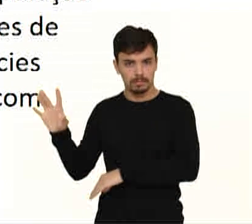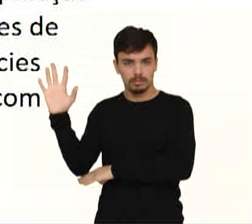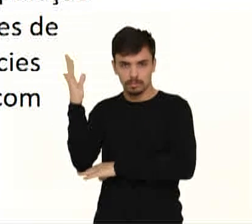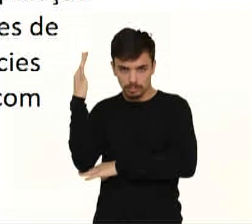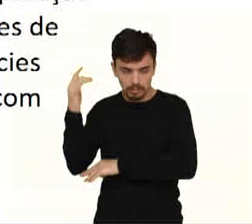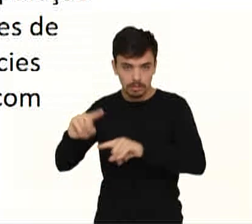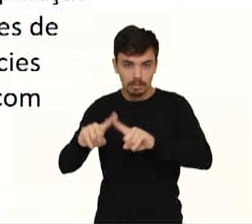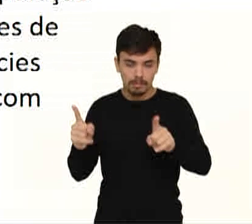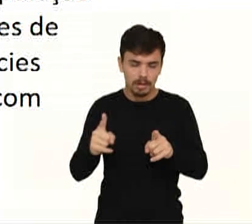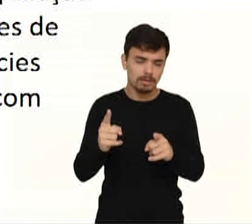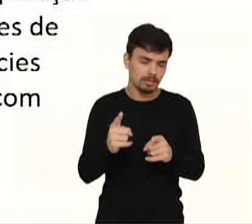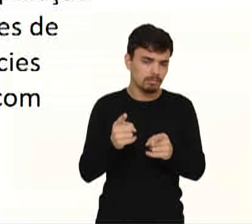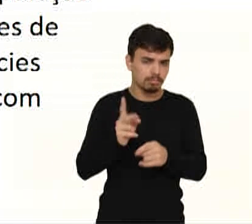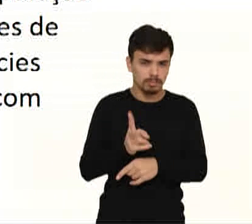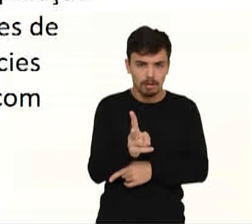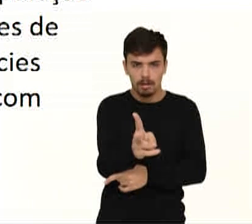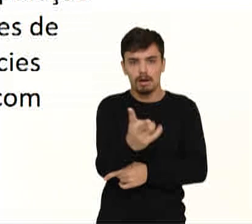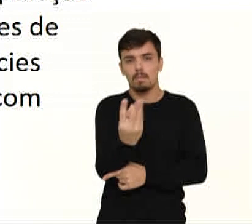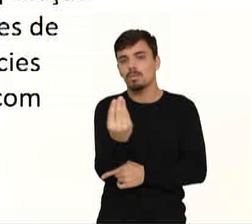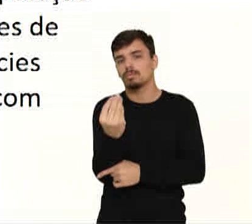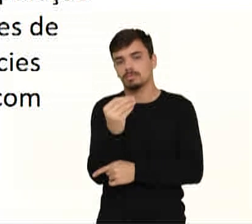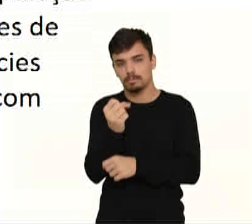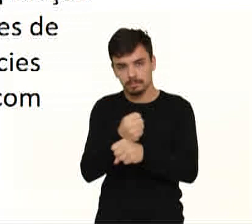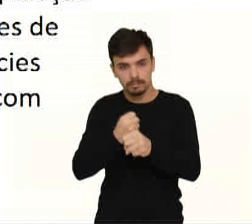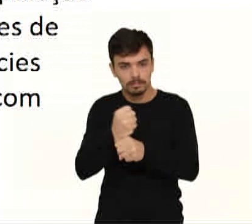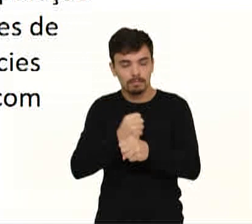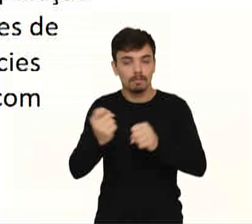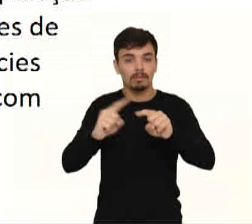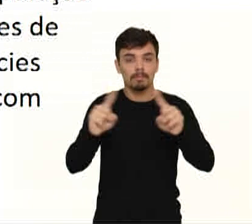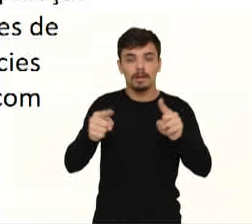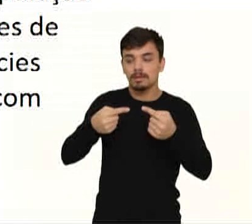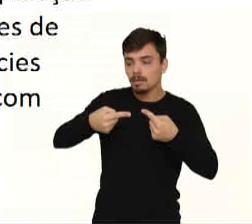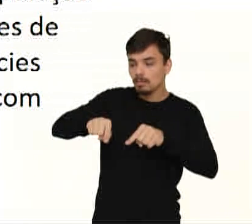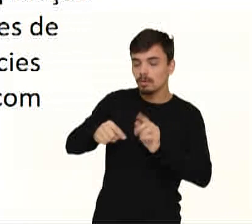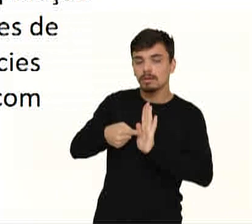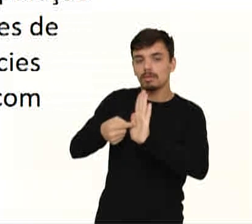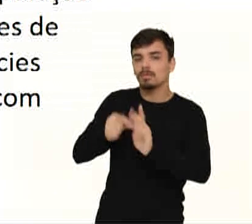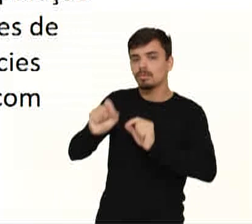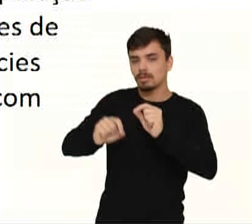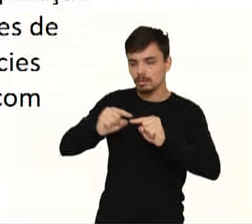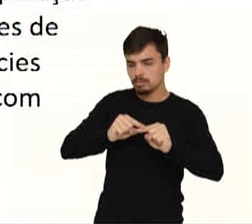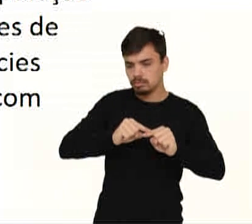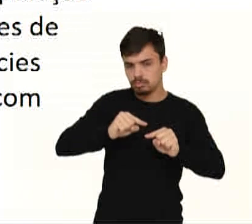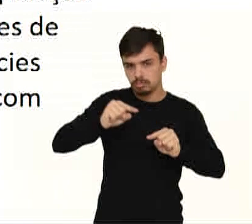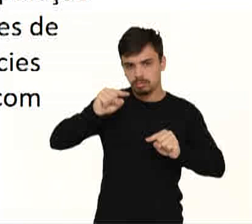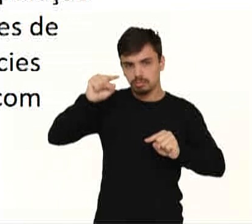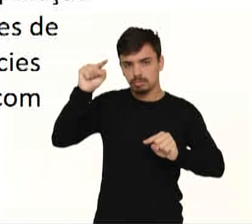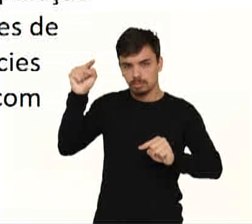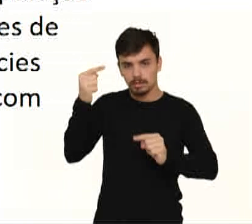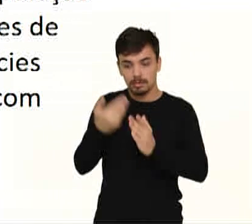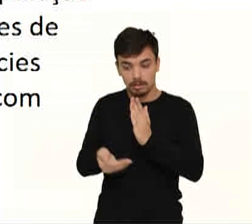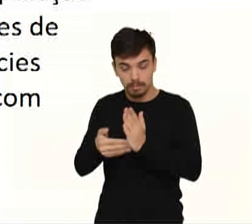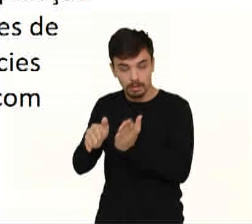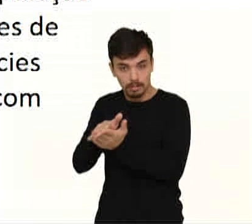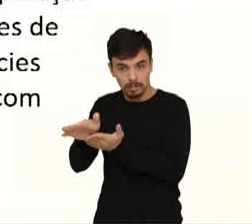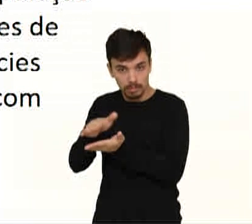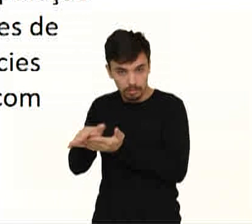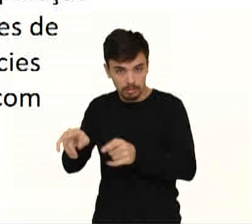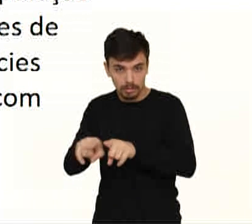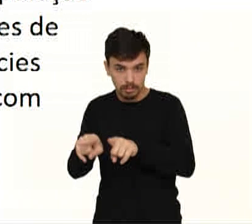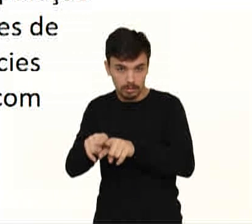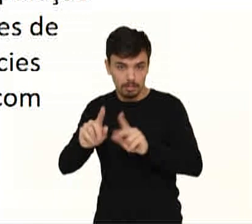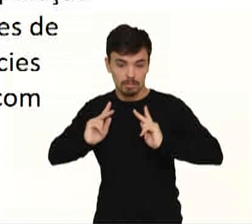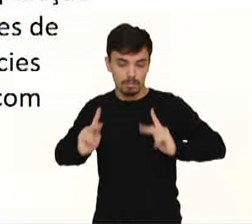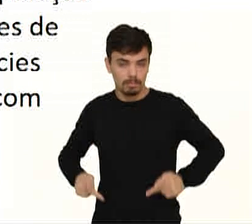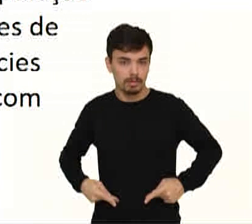anos, segundo os cientistas. A publicação indica que o rápido crescimento da população e das taxas de consumo humanas ameaça